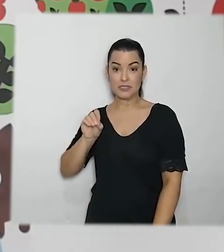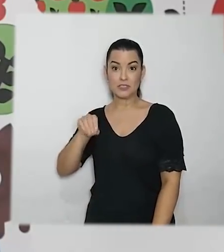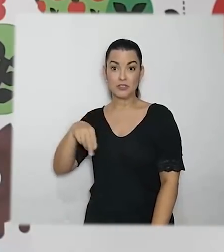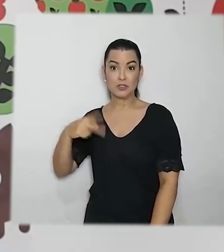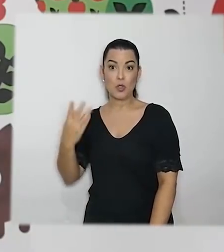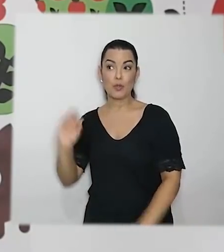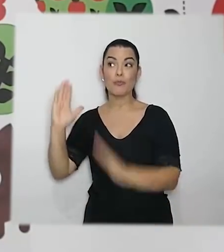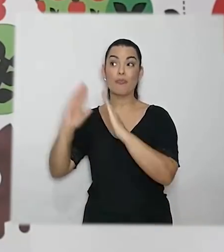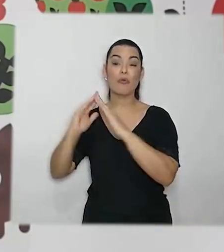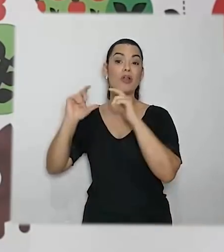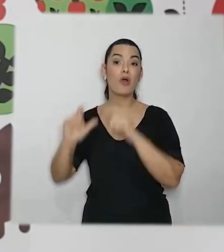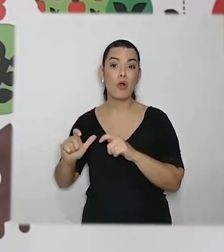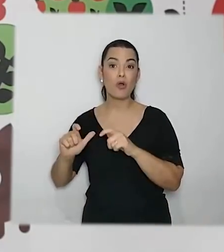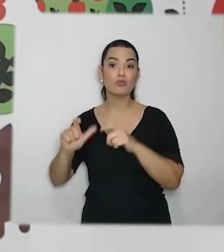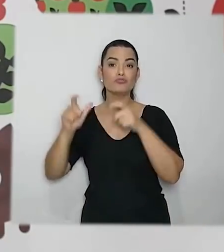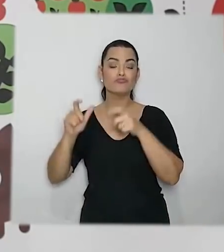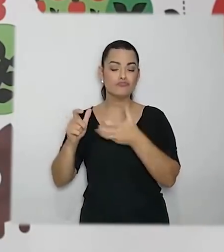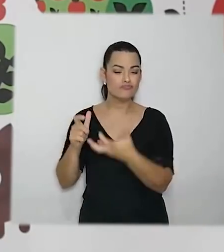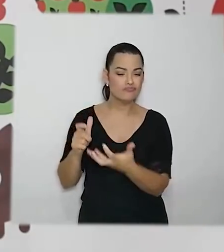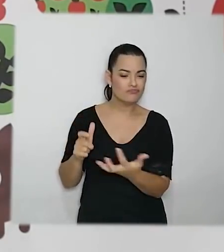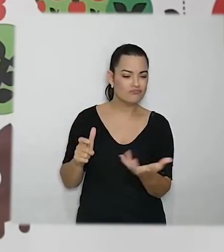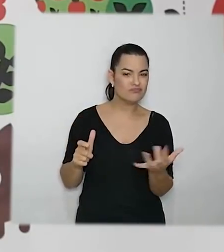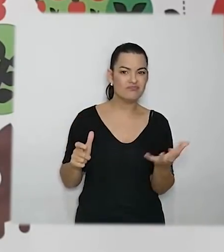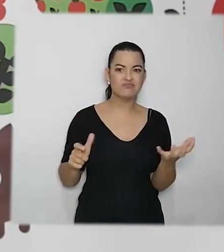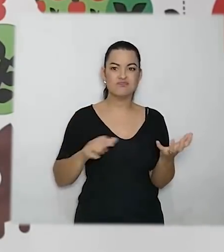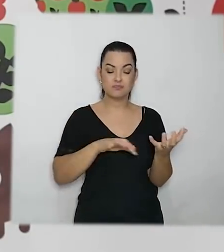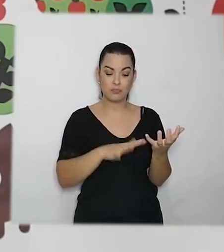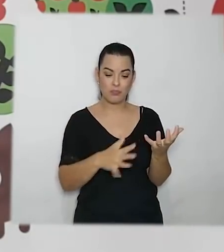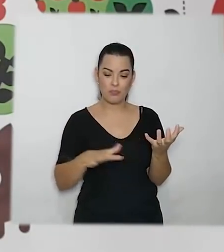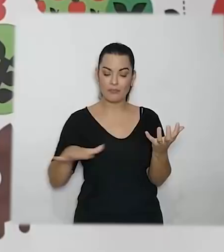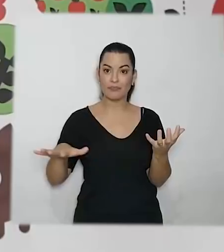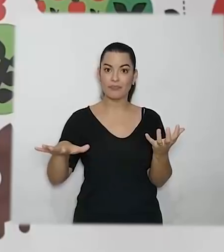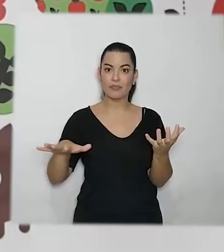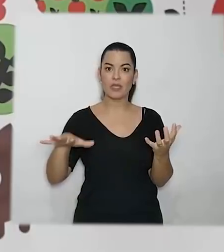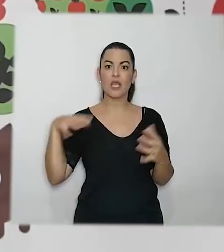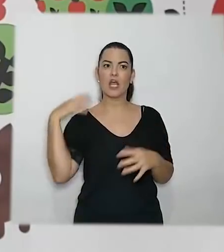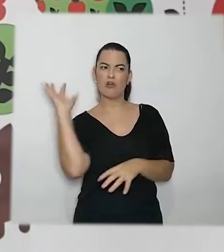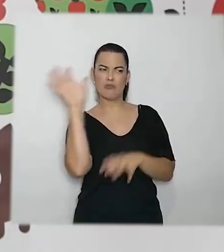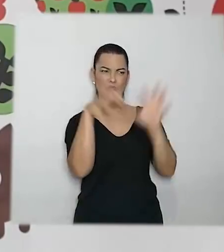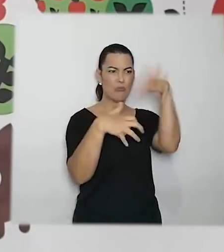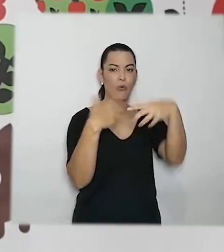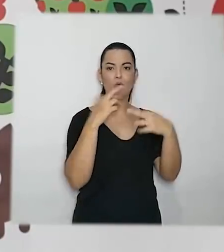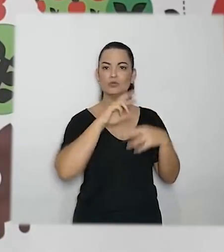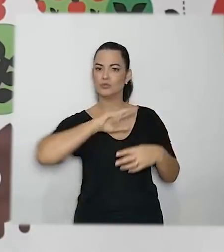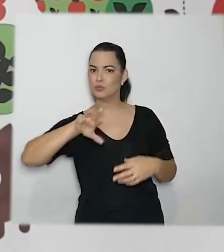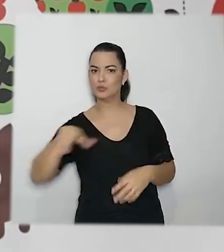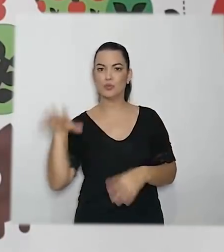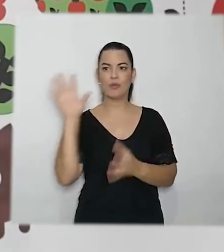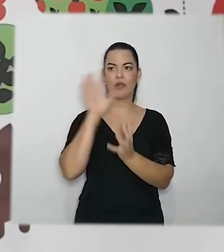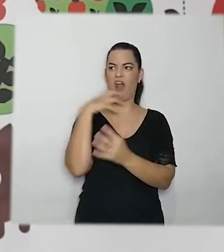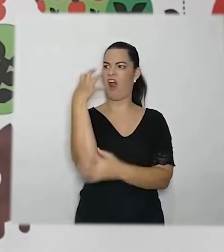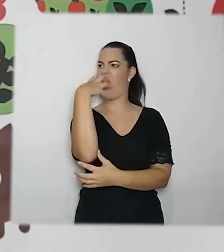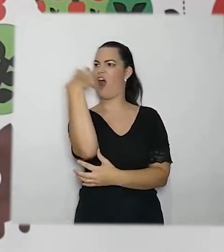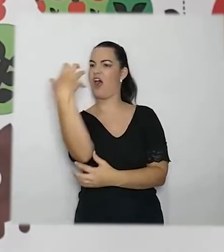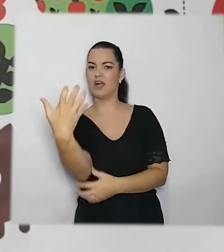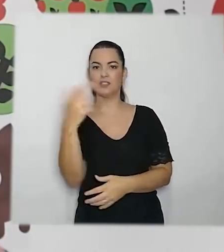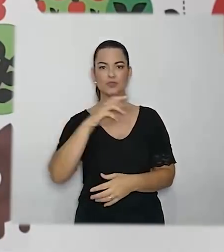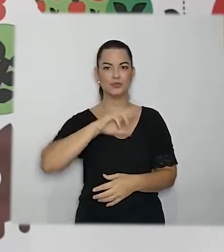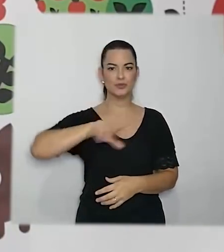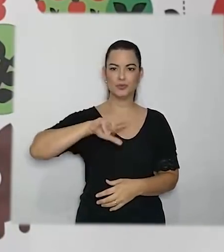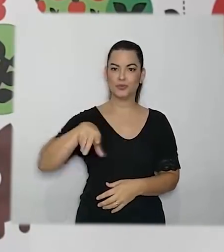banhado. Não era monstro ou dragão. Não era cobra ou jacaré. Não era